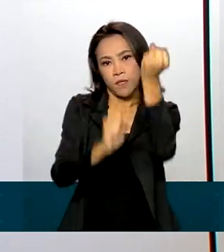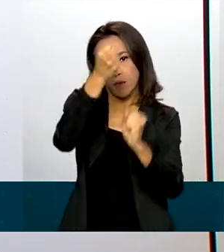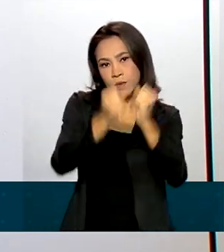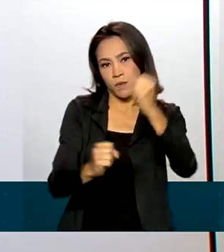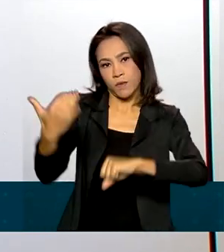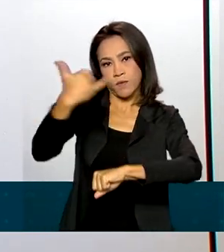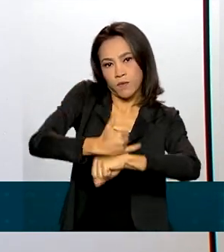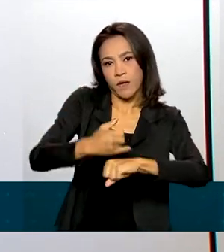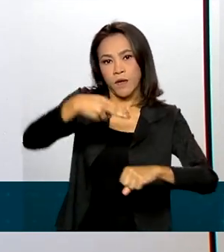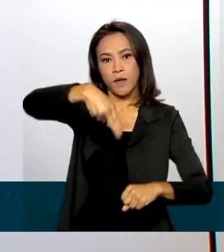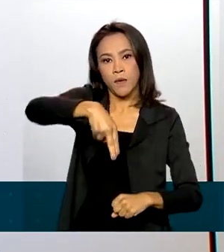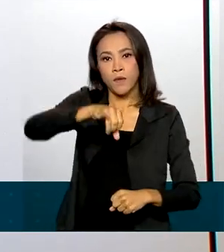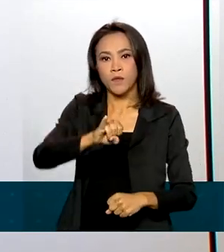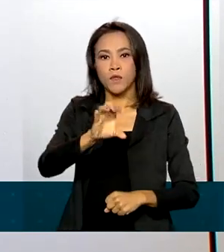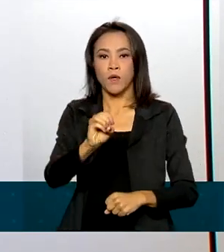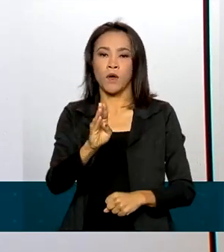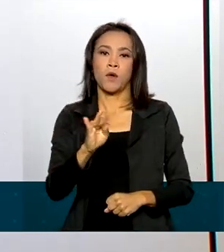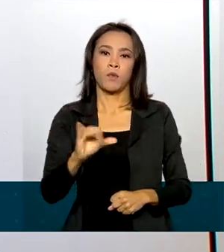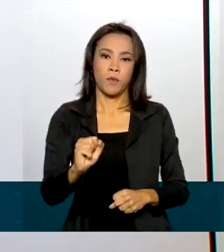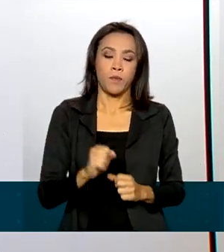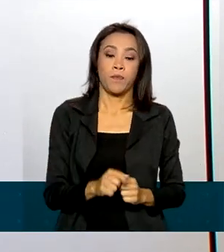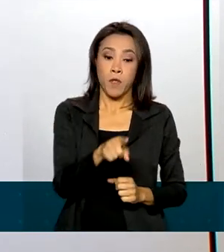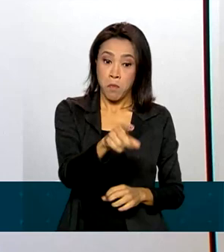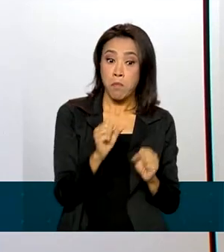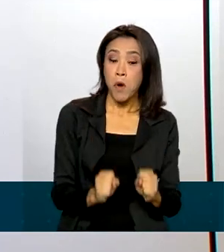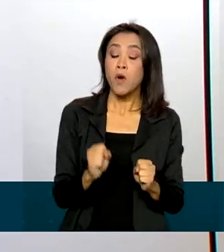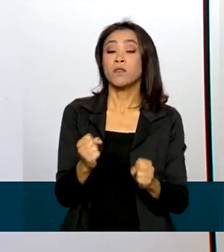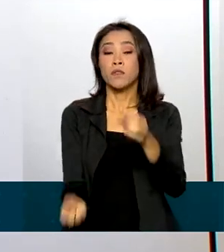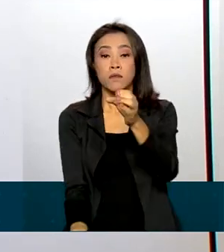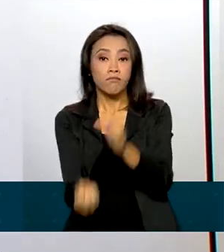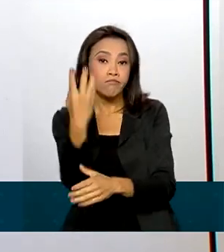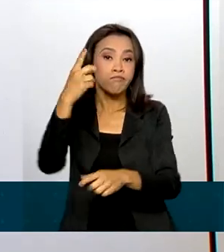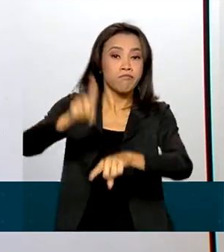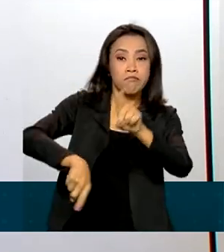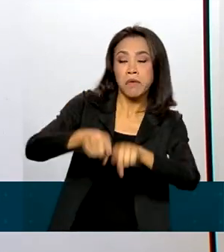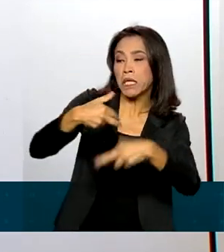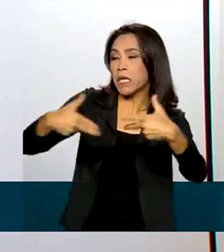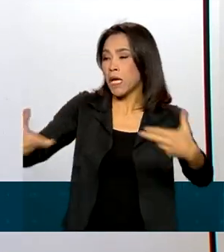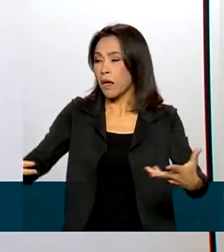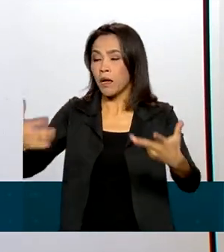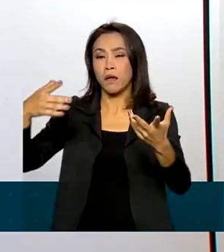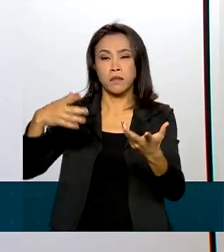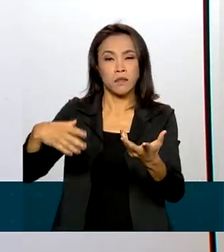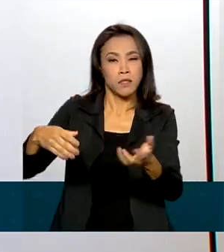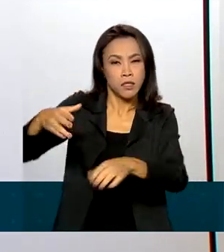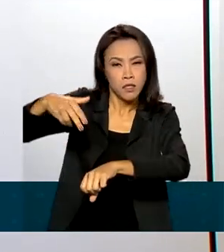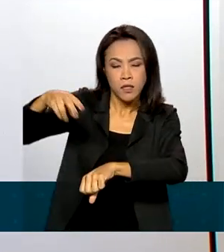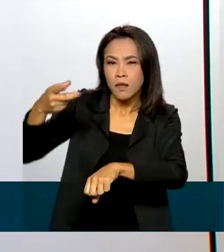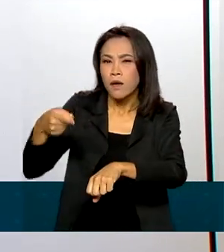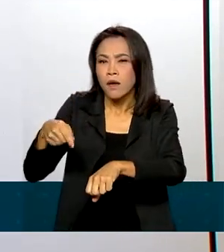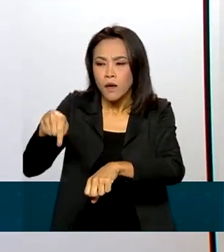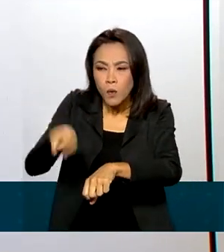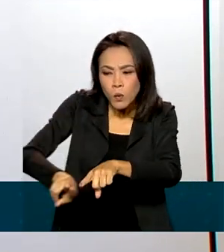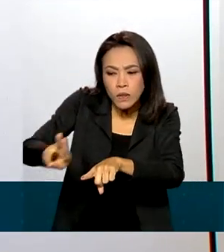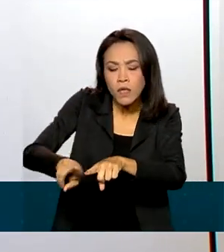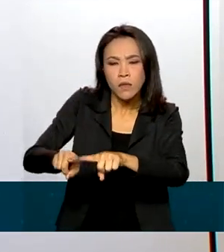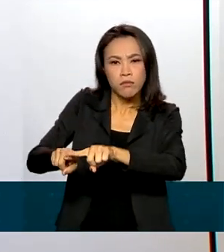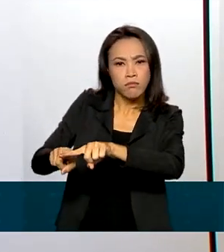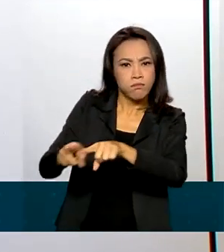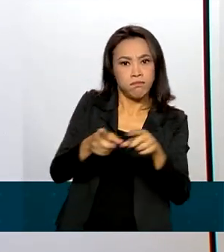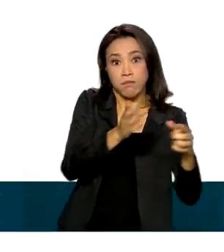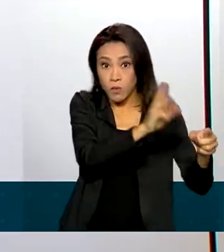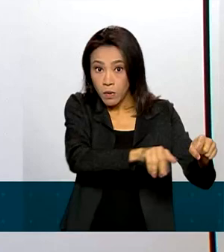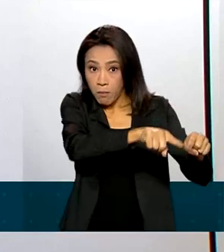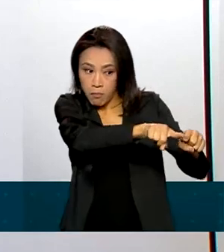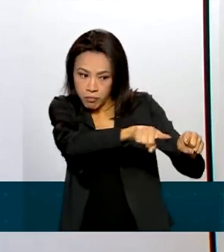Desenvolver produtos, pode ser intermediários, pode ser produtos finais, utilizando esse metal muito